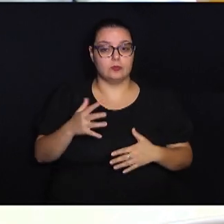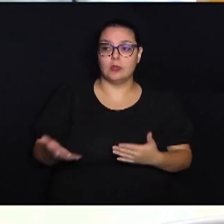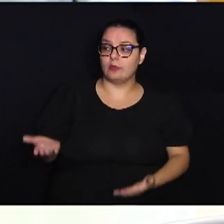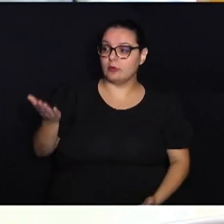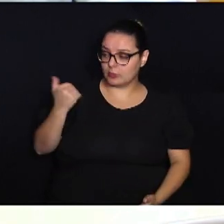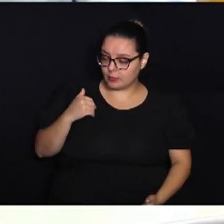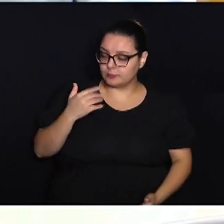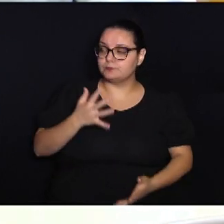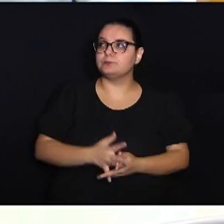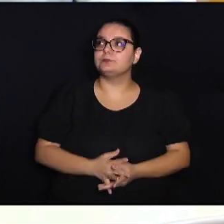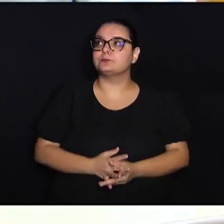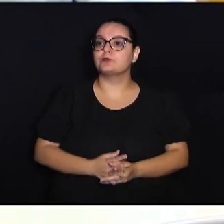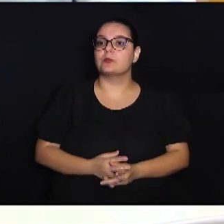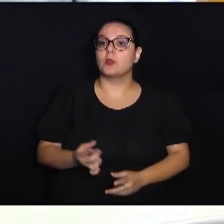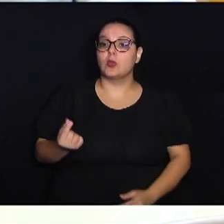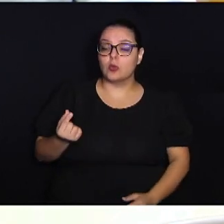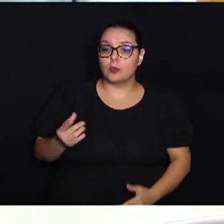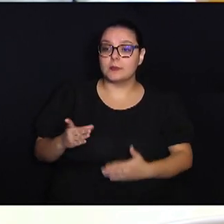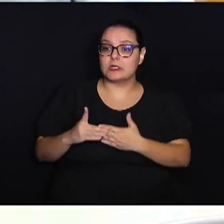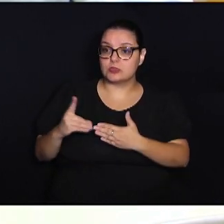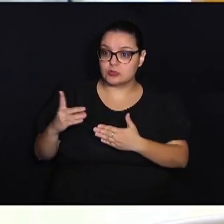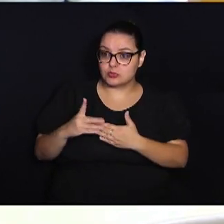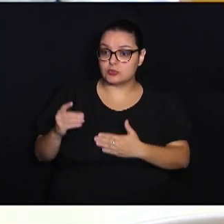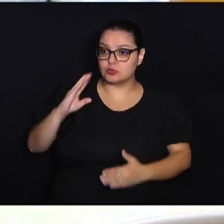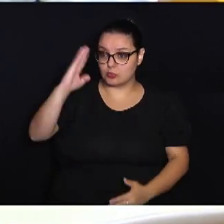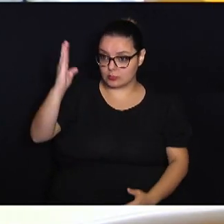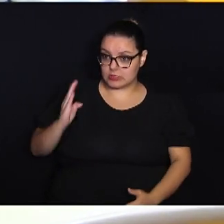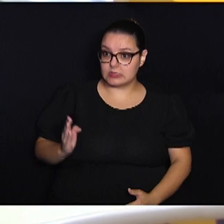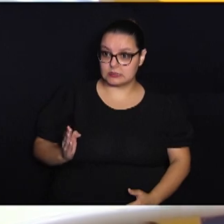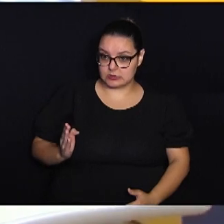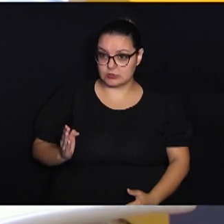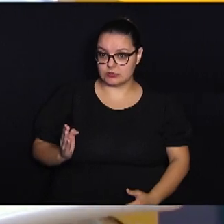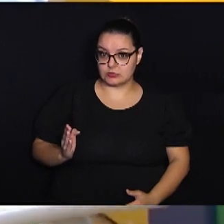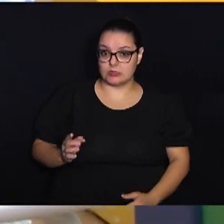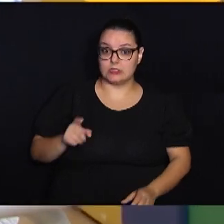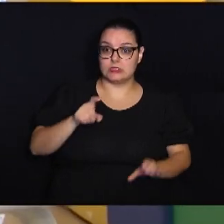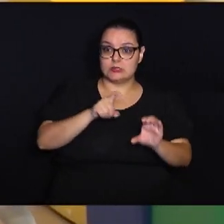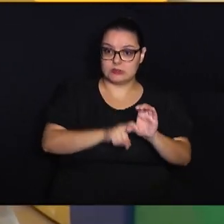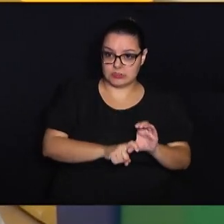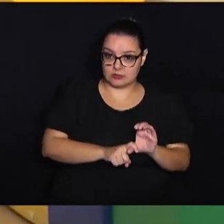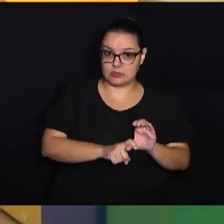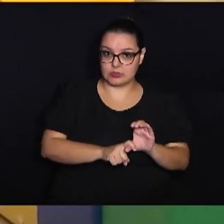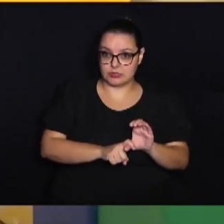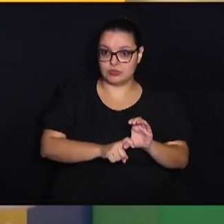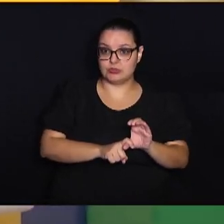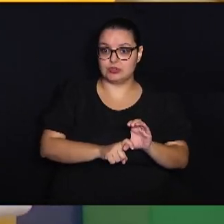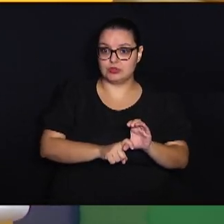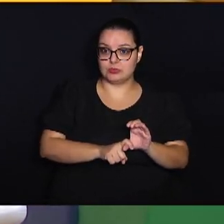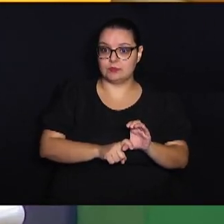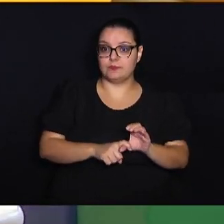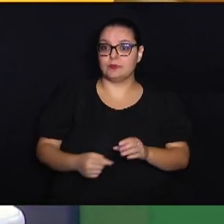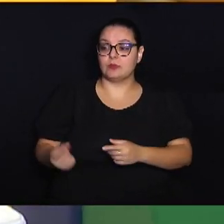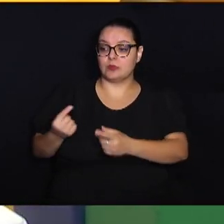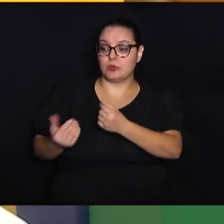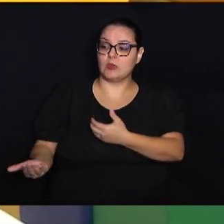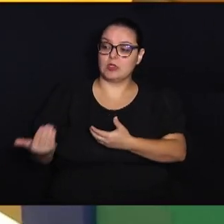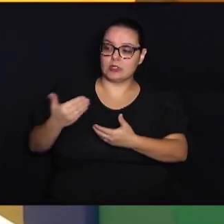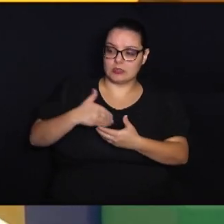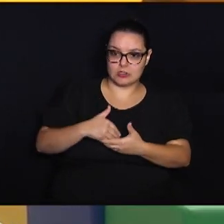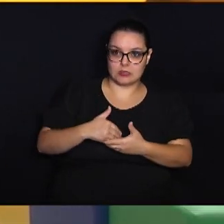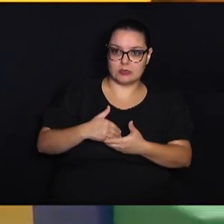como objetivo unir a classe artística para movimentar a cena musical em Campinas e região e que